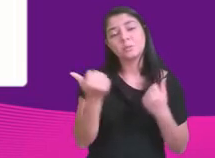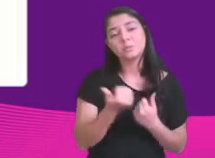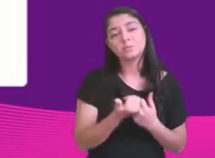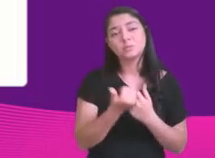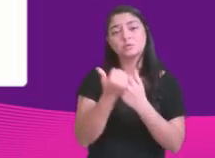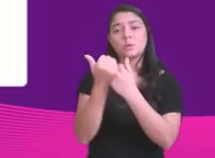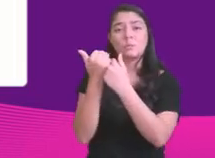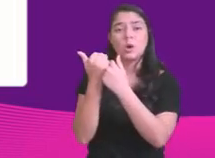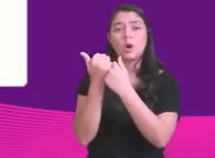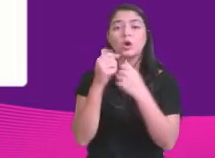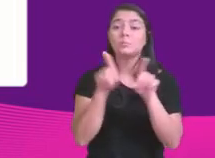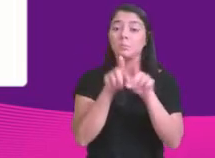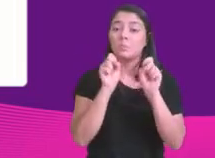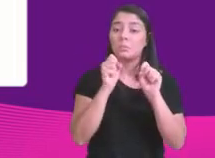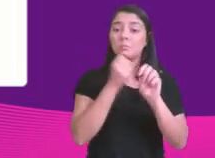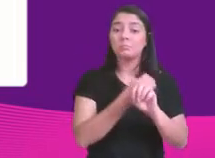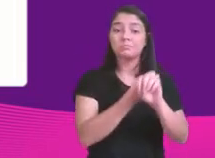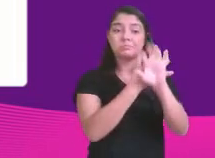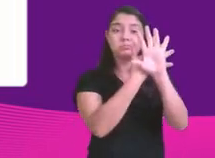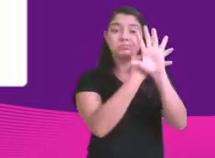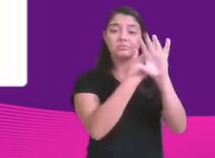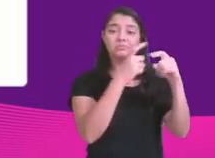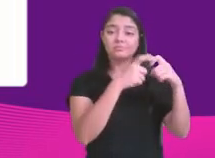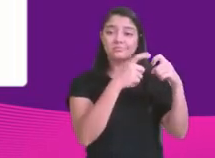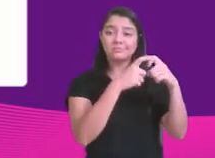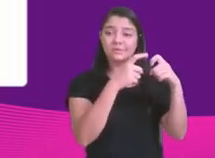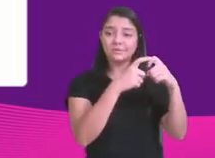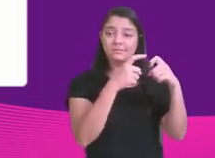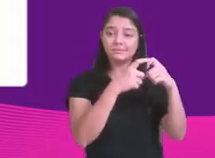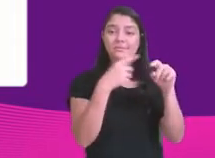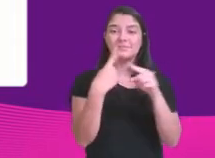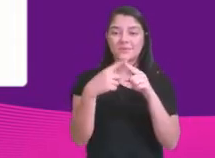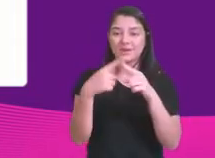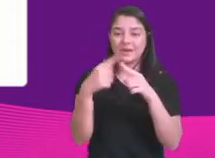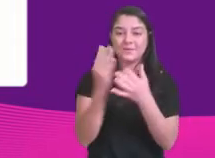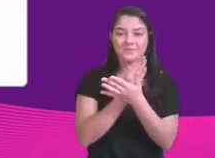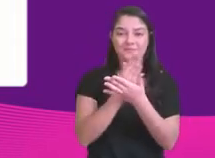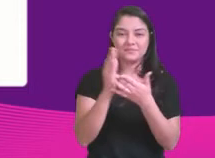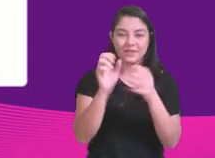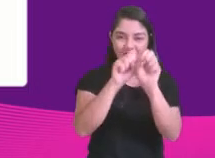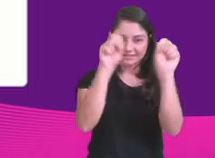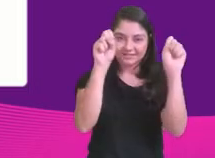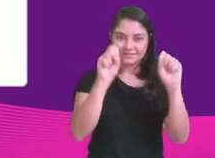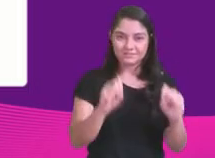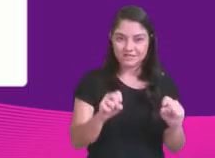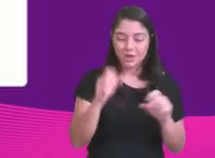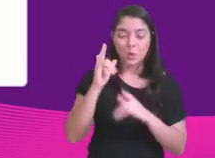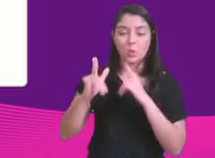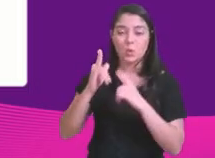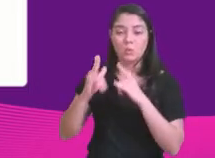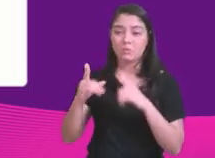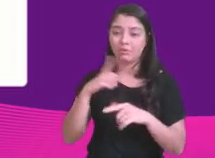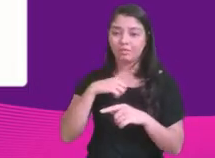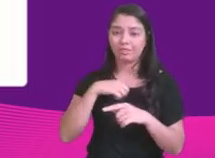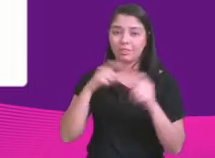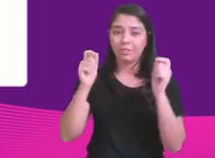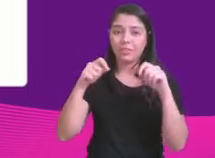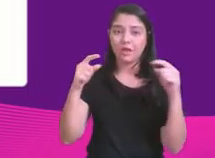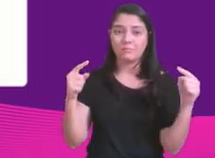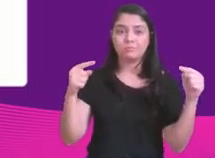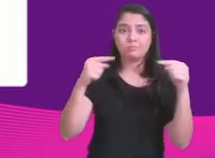de telemedicina ou teleconferência, que as novas plataformas robóticas vão trazer, vai permitir